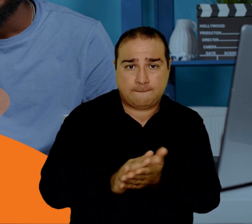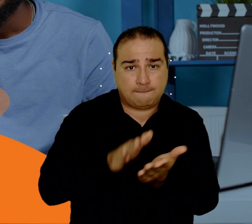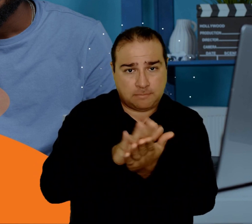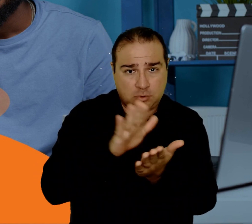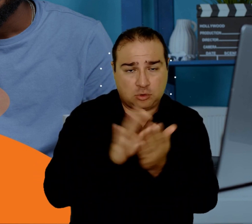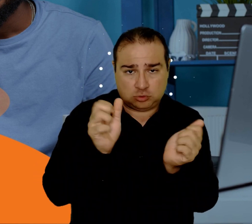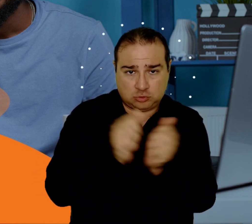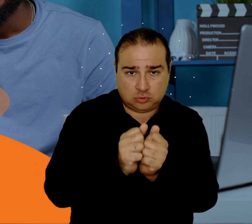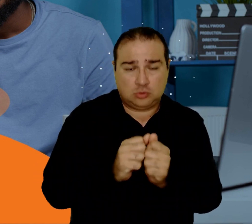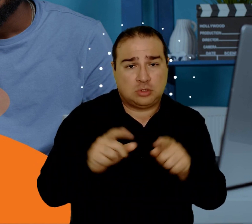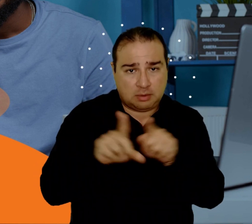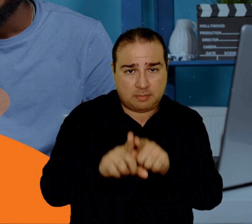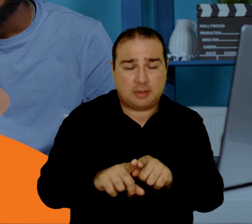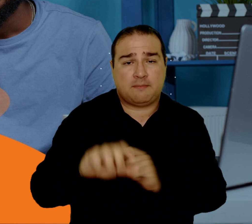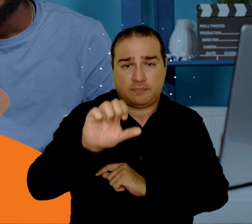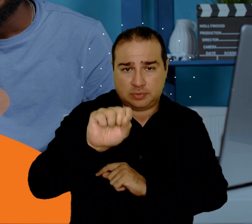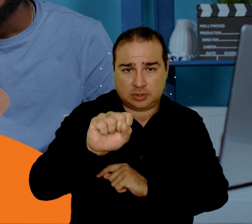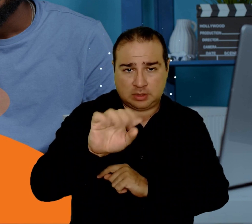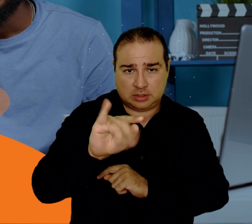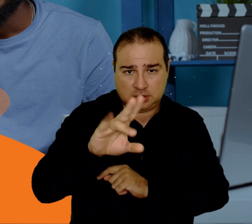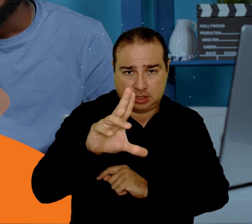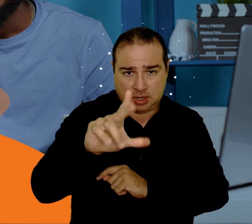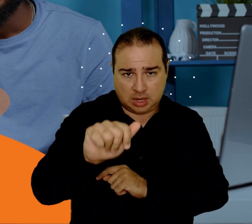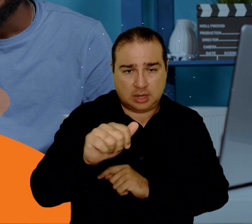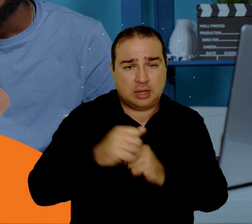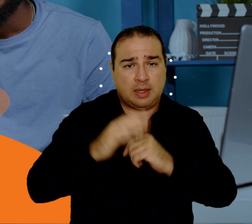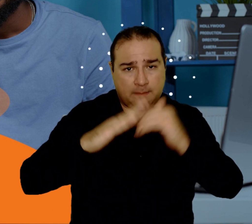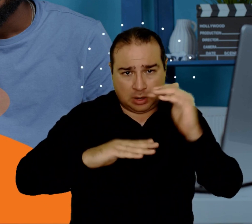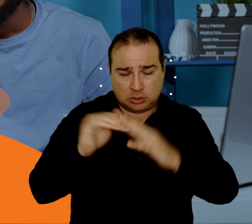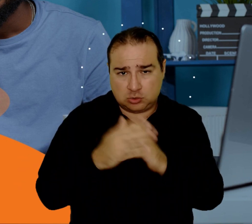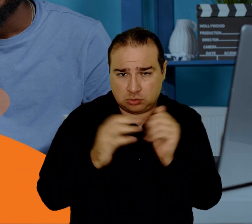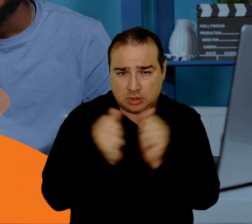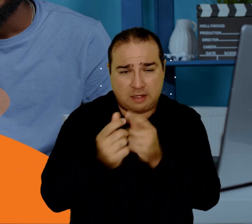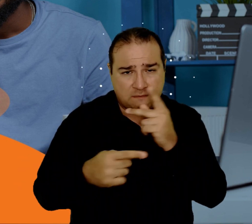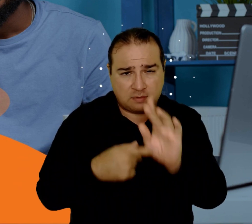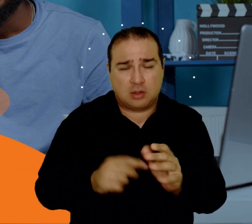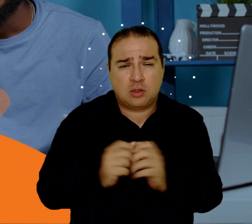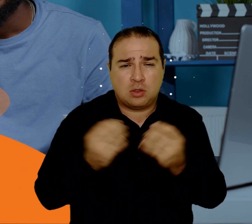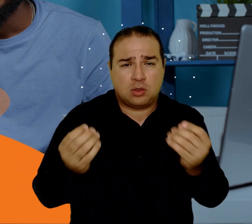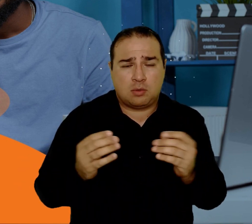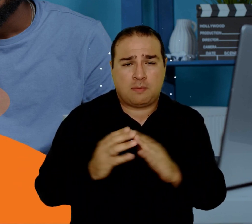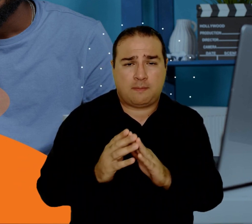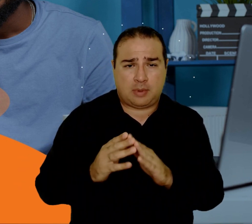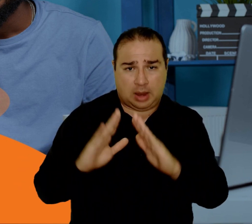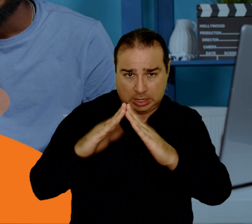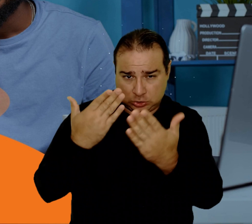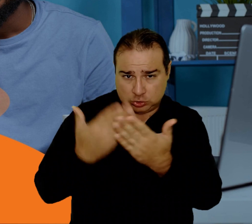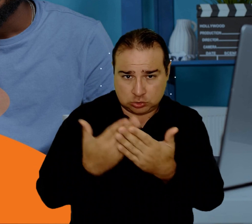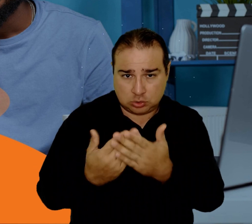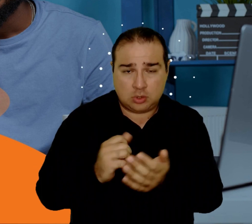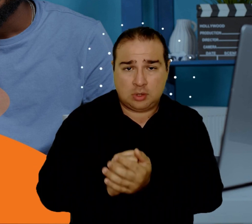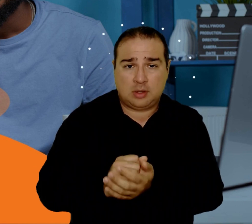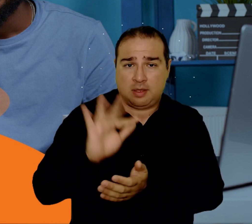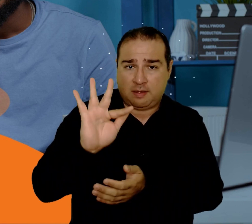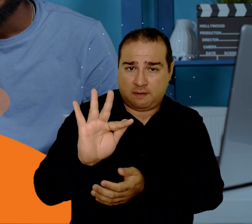que a gente publicou com a Santiliana, chamada Educação Inclusiva na Prática. Um deles é da Escola Clarice Fecuri, que está